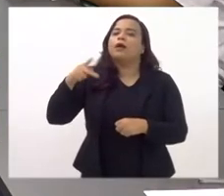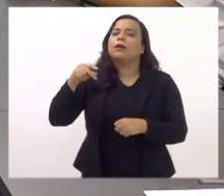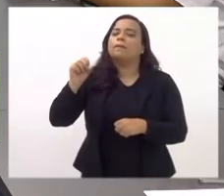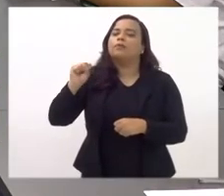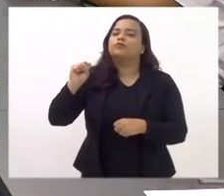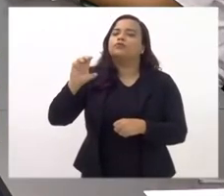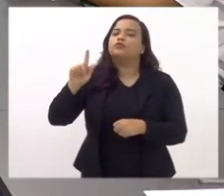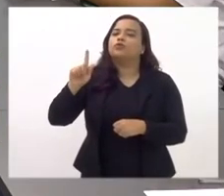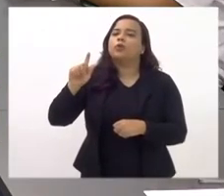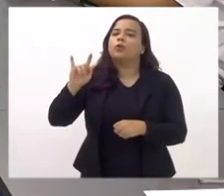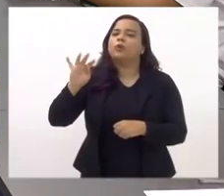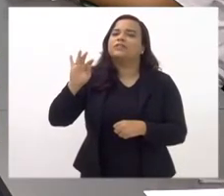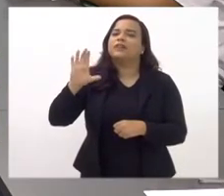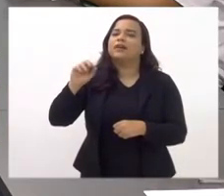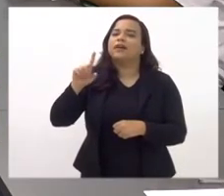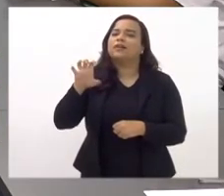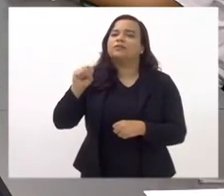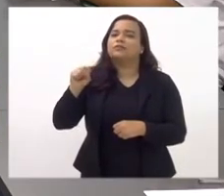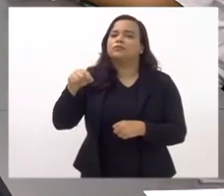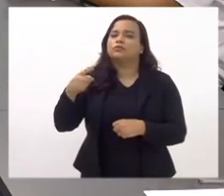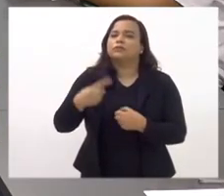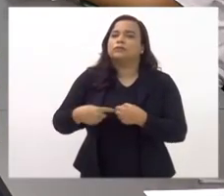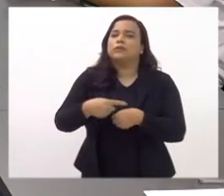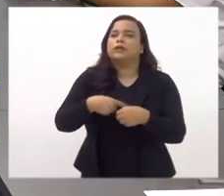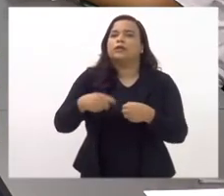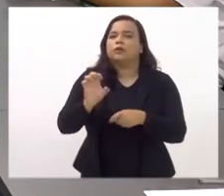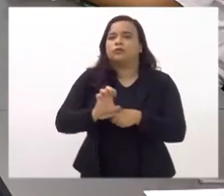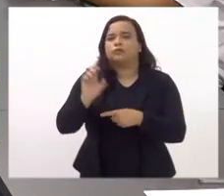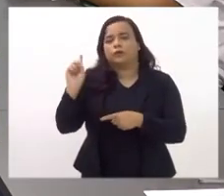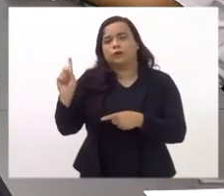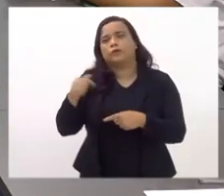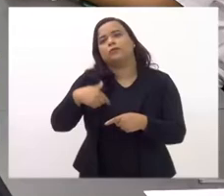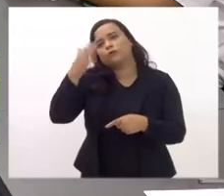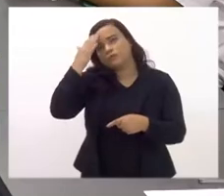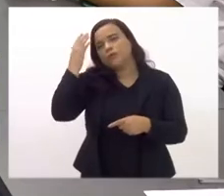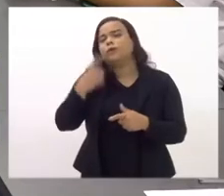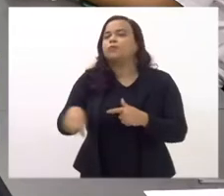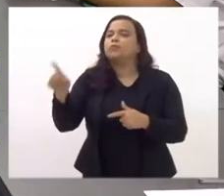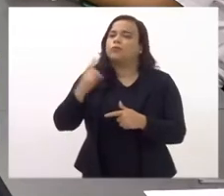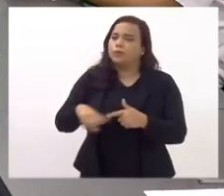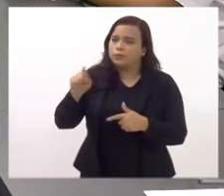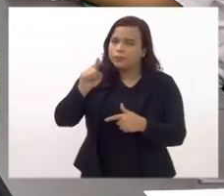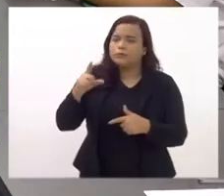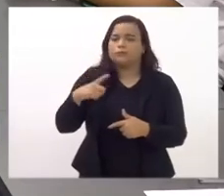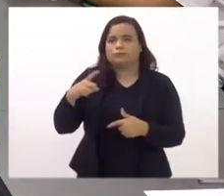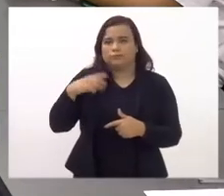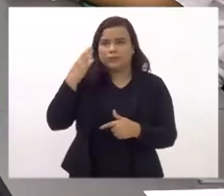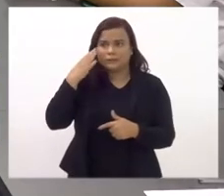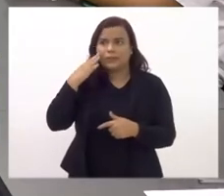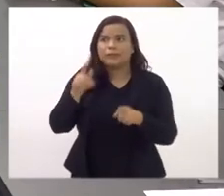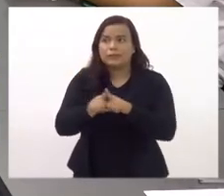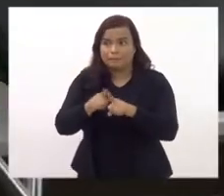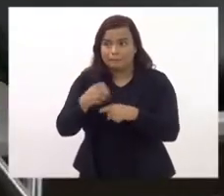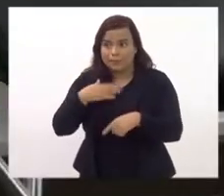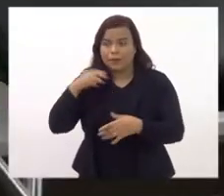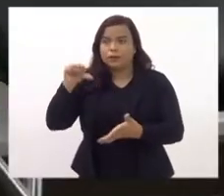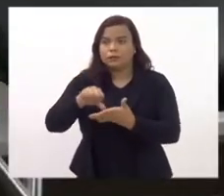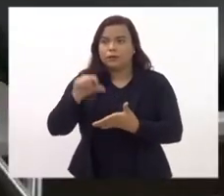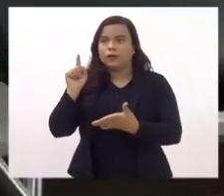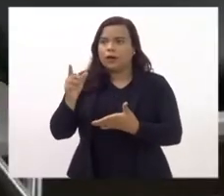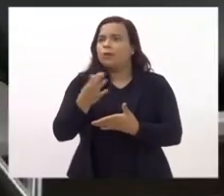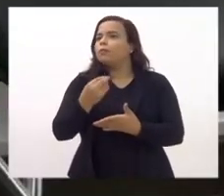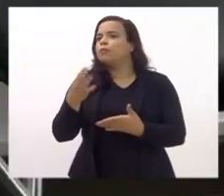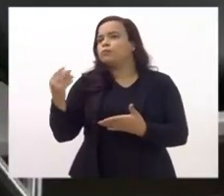E entendo perfeitamente, né, como é esse problema, tendo em vista também que na minha unidade muitos